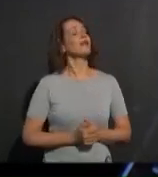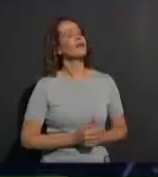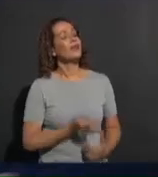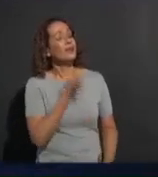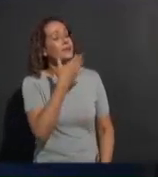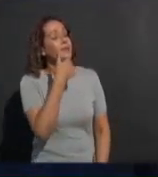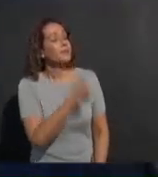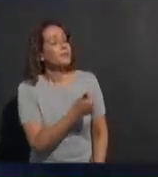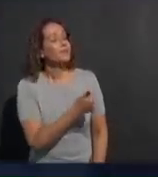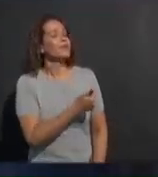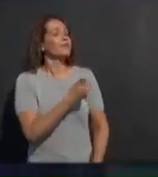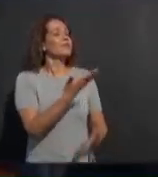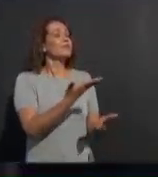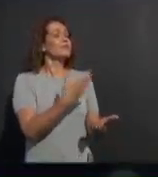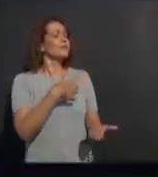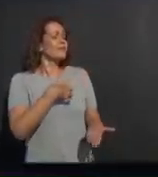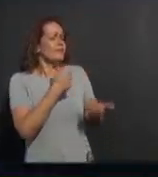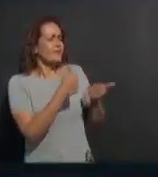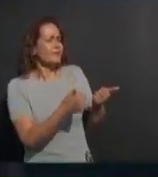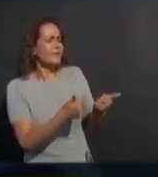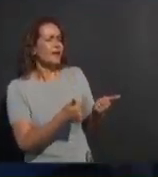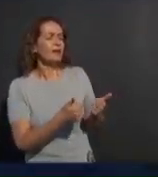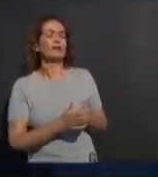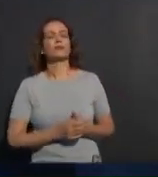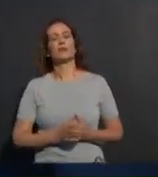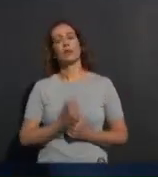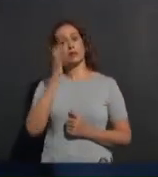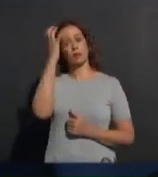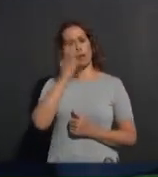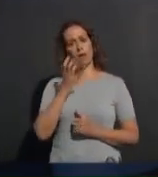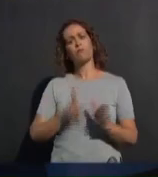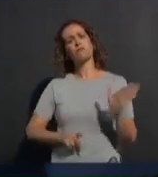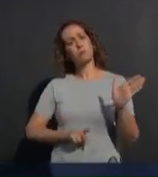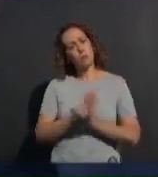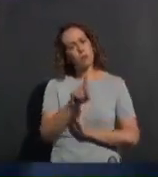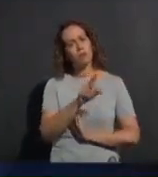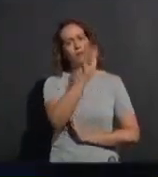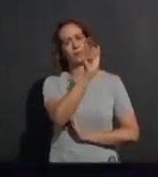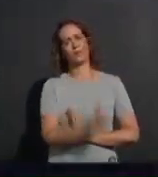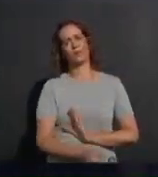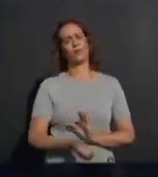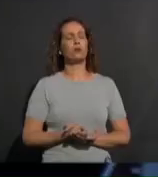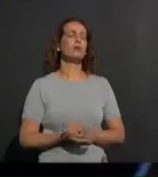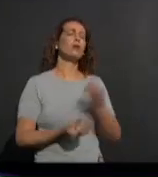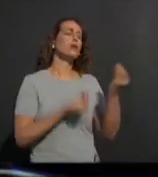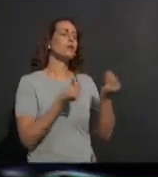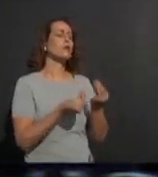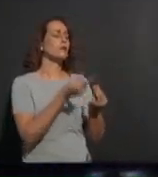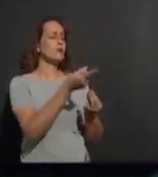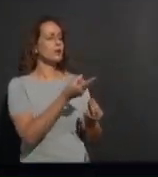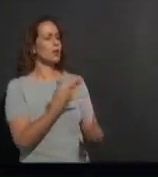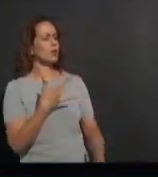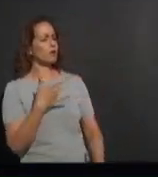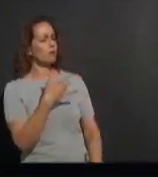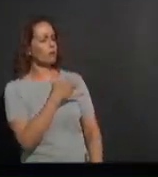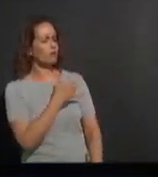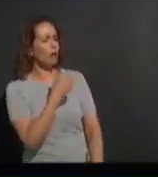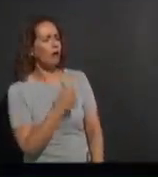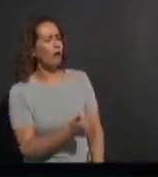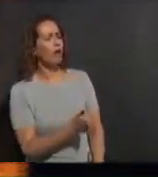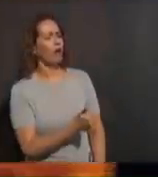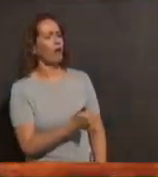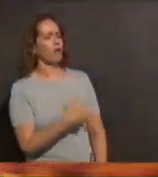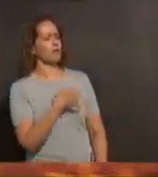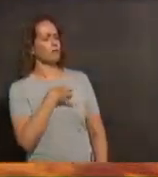está? Não, eu estou falando sério. Como é que você está? Ai, gente, é muito louco. Você começa a mudar a